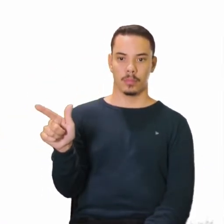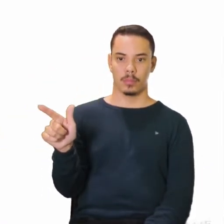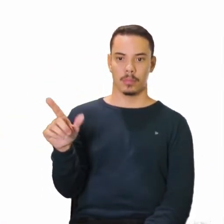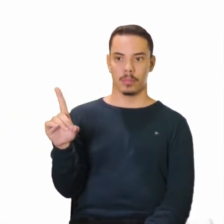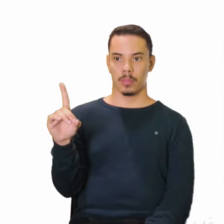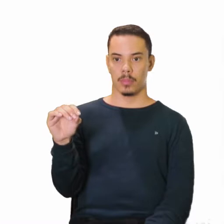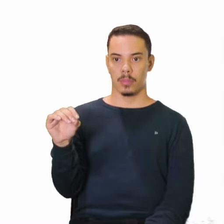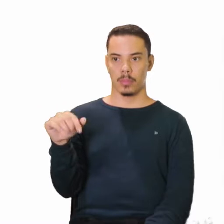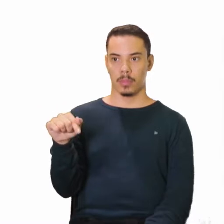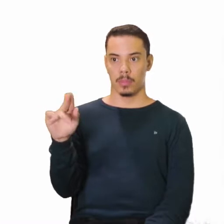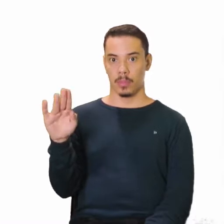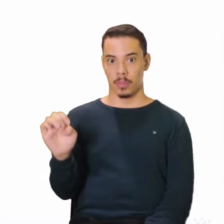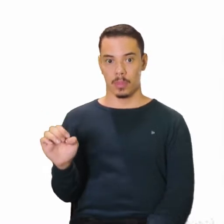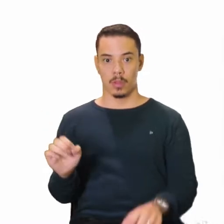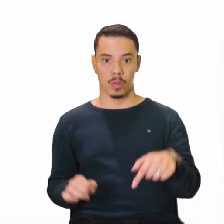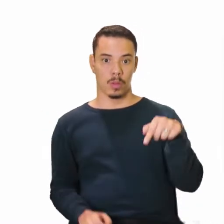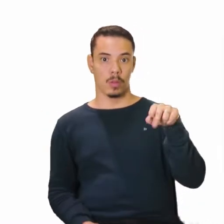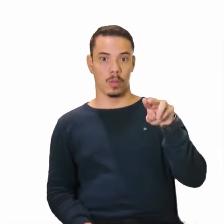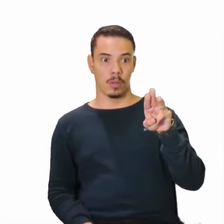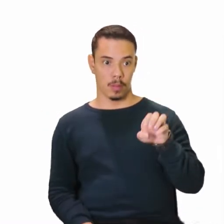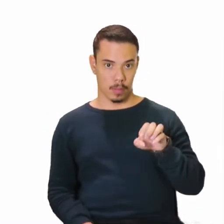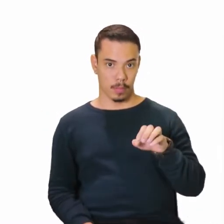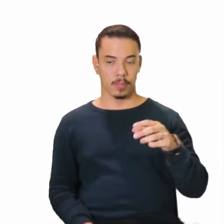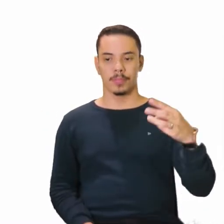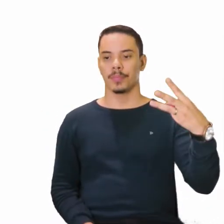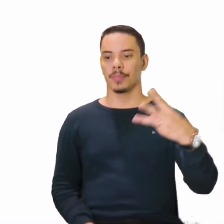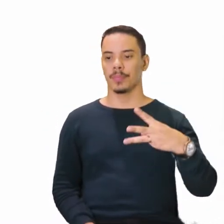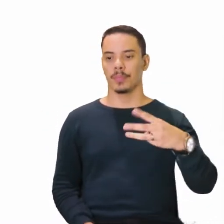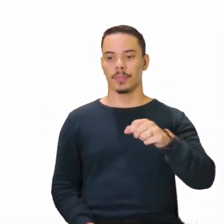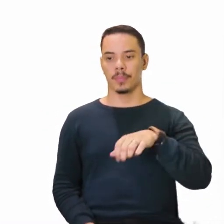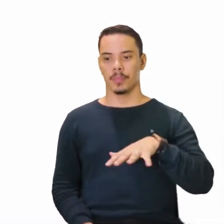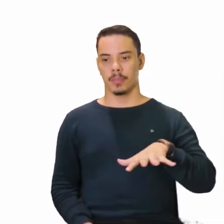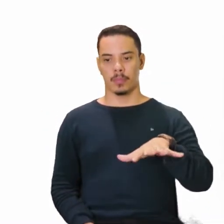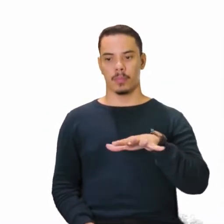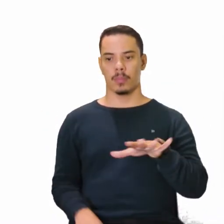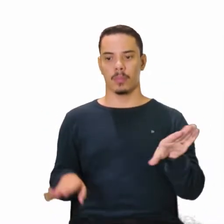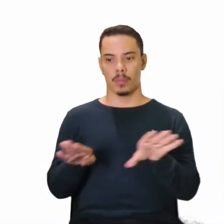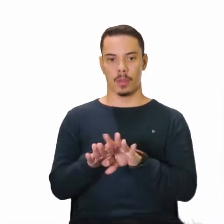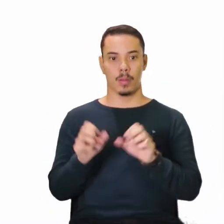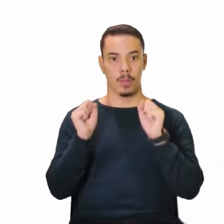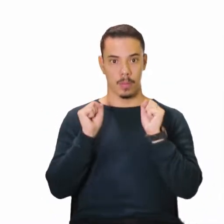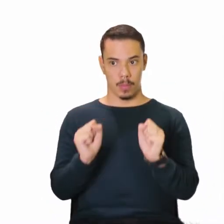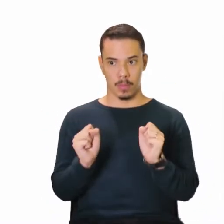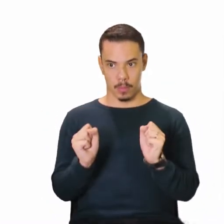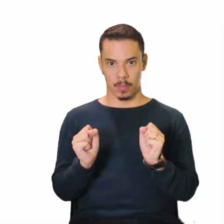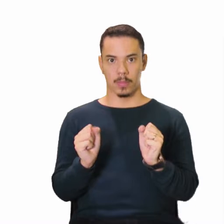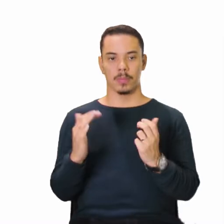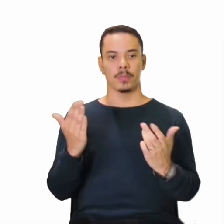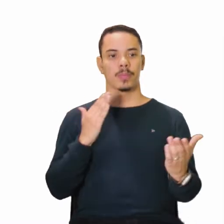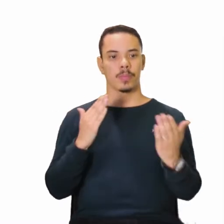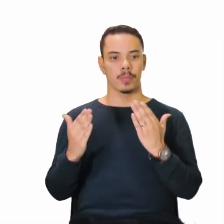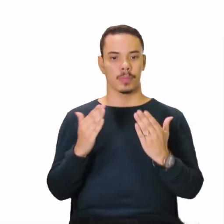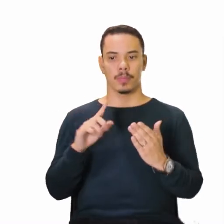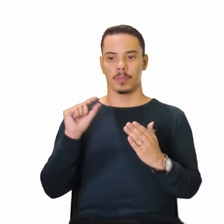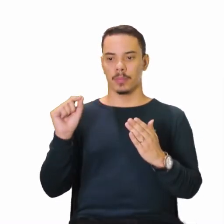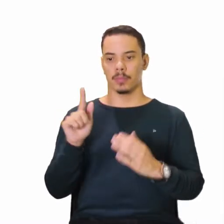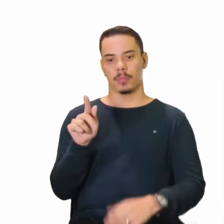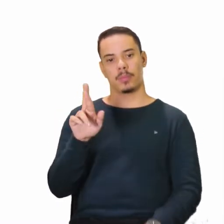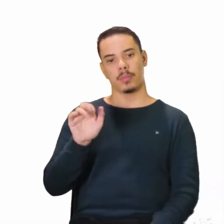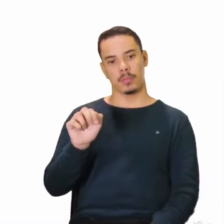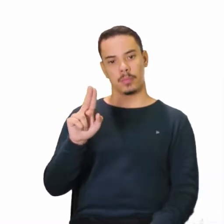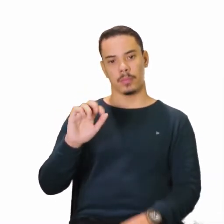que Antônio. E a terceira situação em que você pode fazer essa comparação é aí o grau